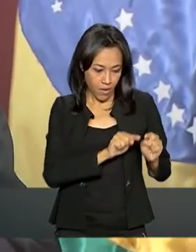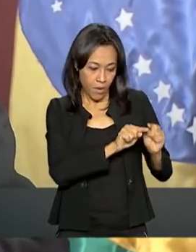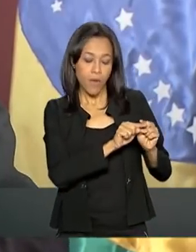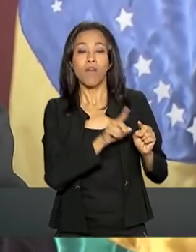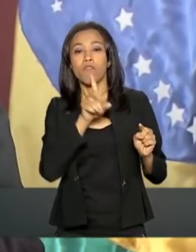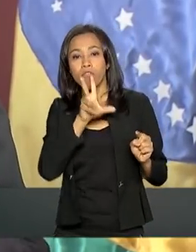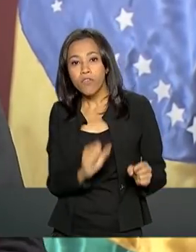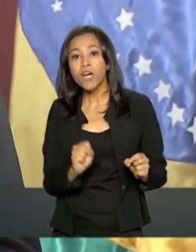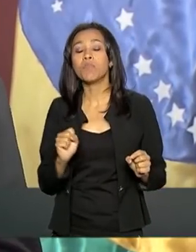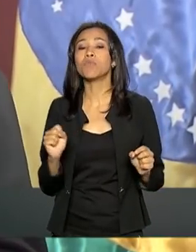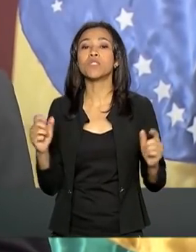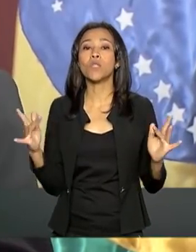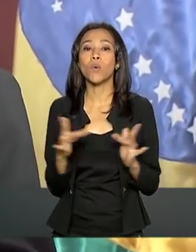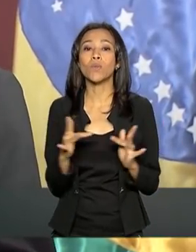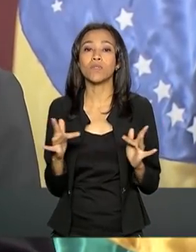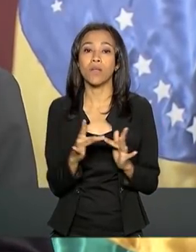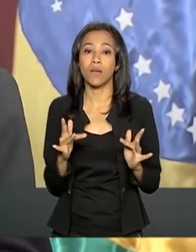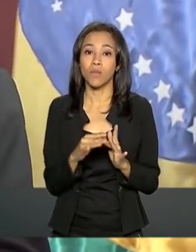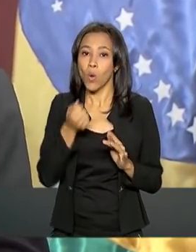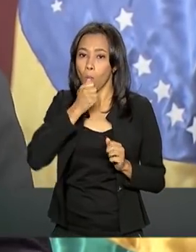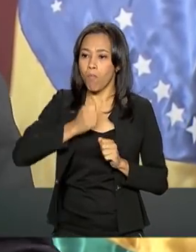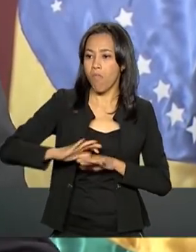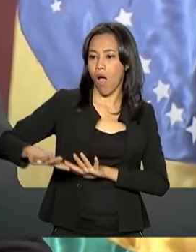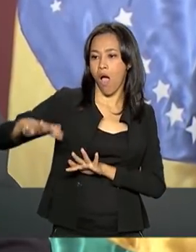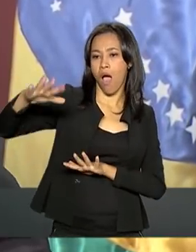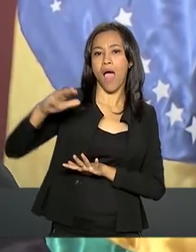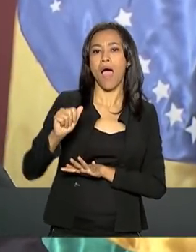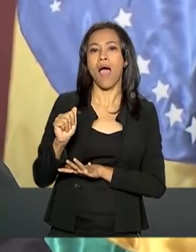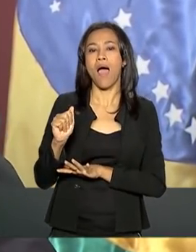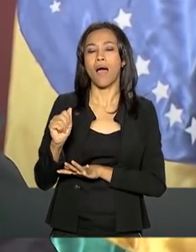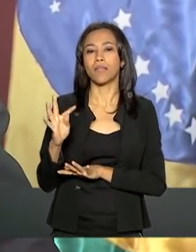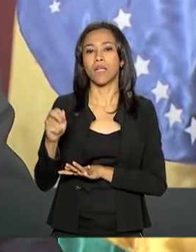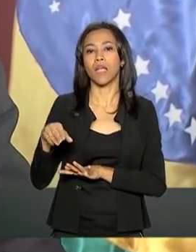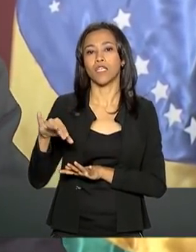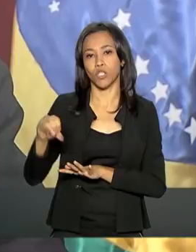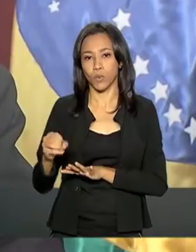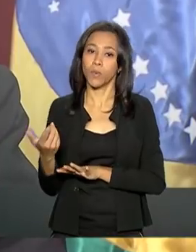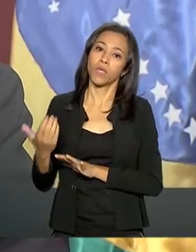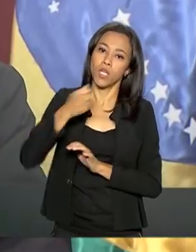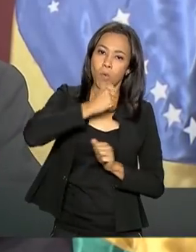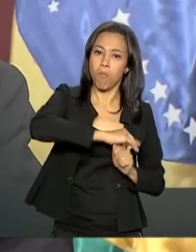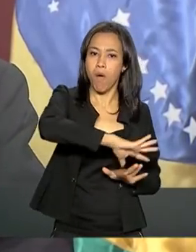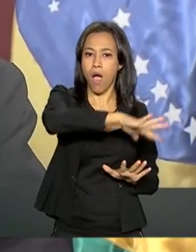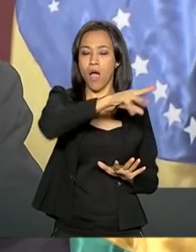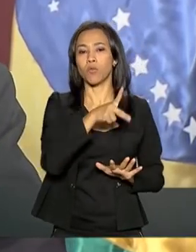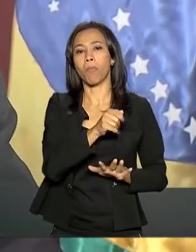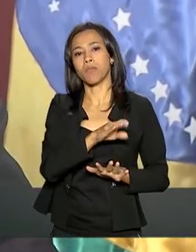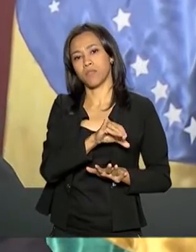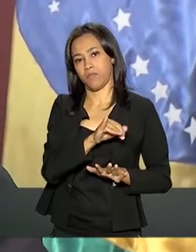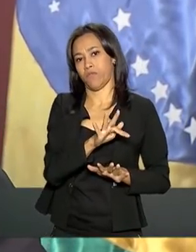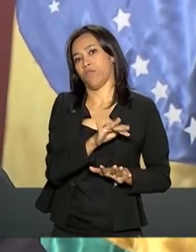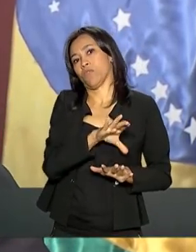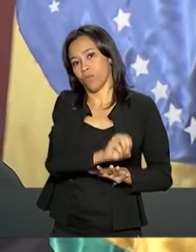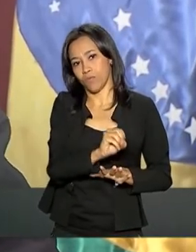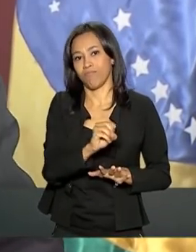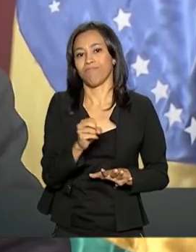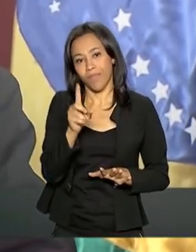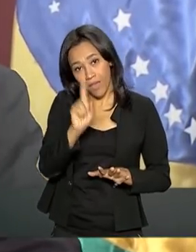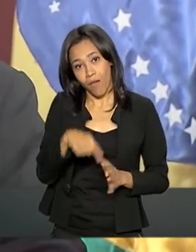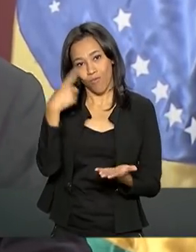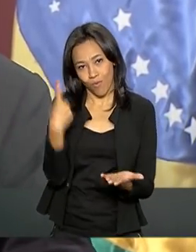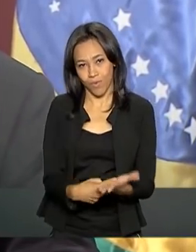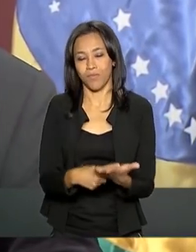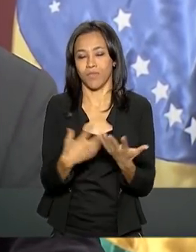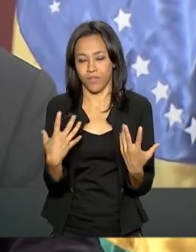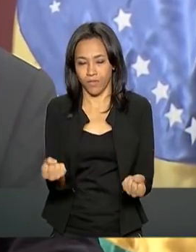Atlântico com o Pacífico, com enormes e grandes oportunidades para os países que integramos, somos parte deste acordo. Por tudo